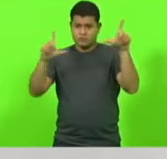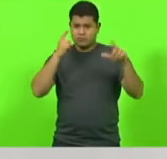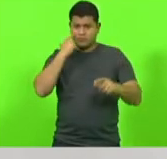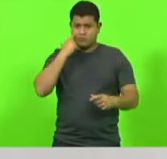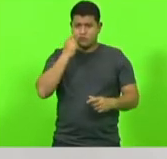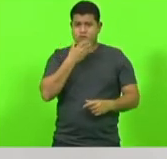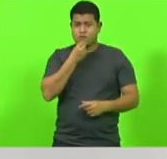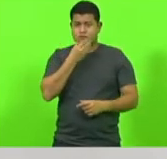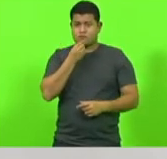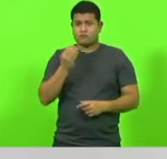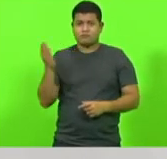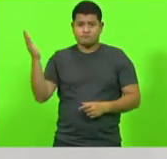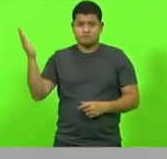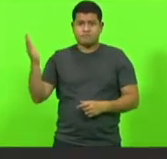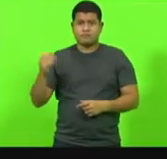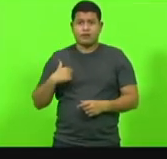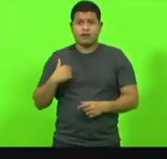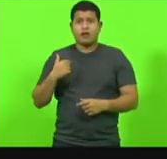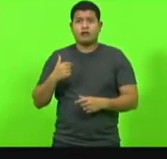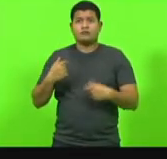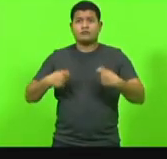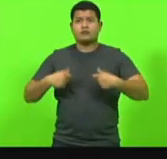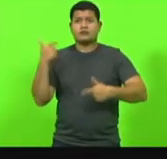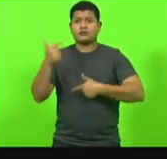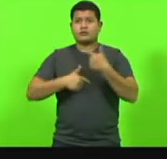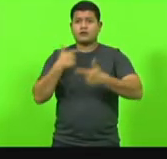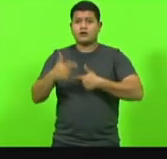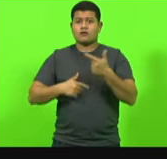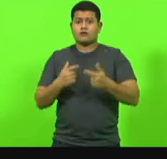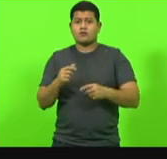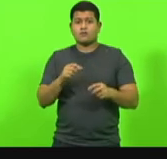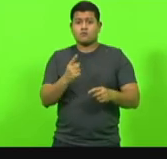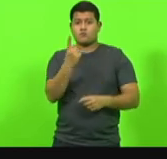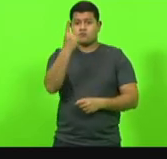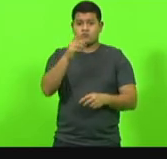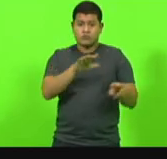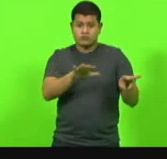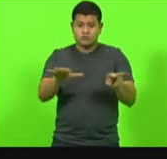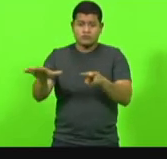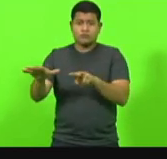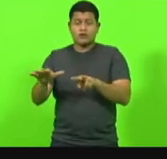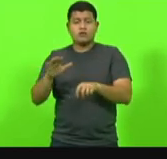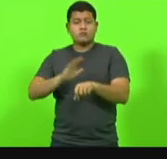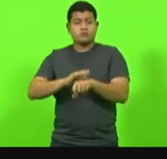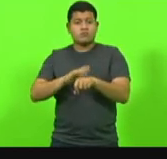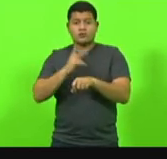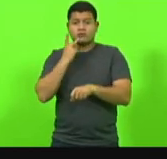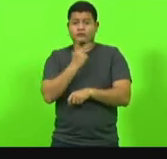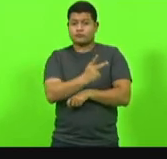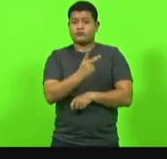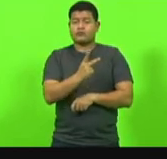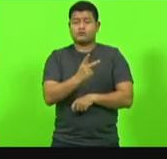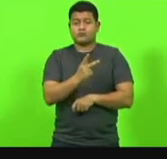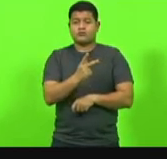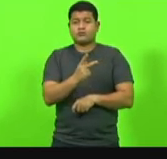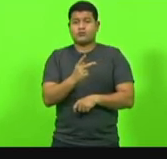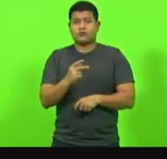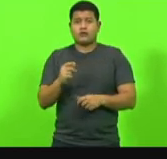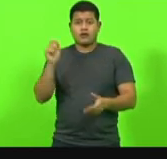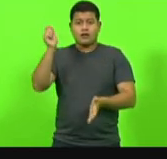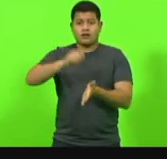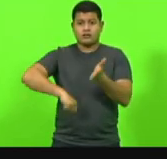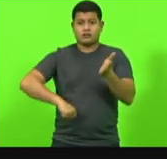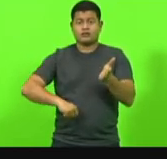senhor. Ele teve que treinar uma semana, não é brincadeira não, relato dele, uma semana para assinar o termo